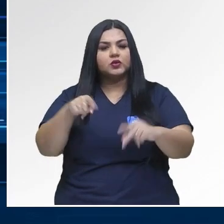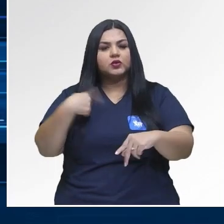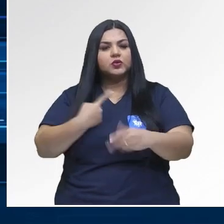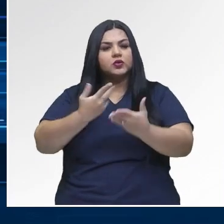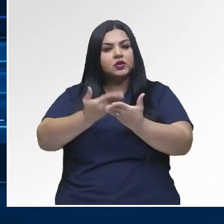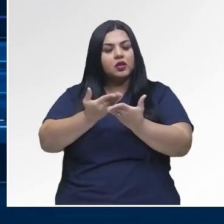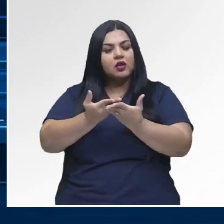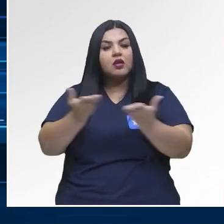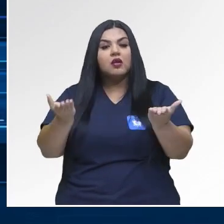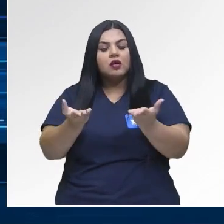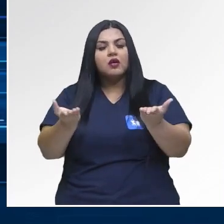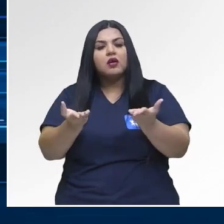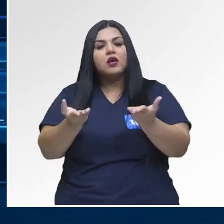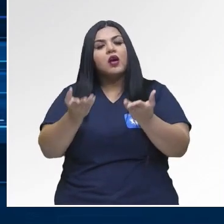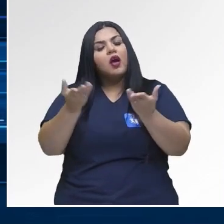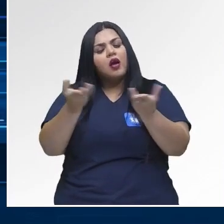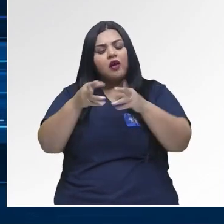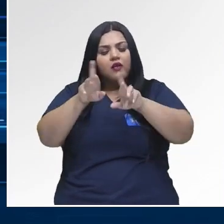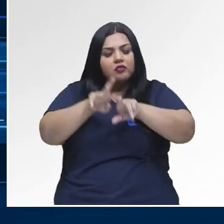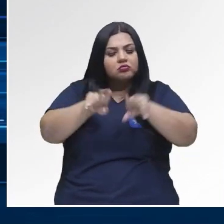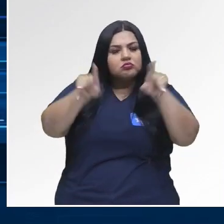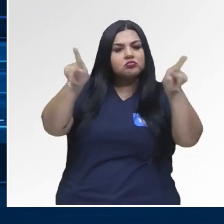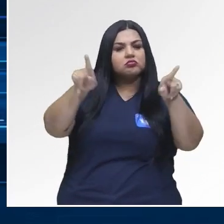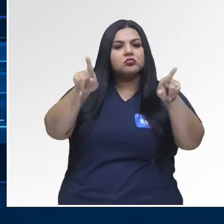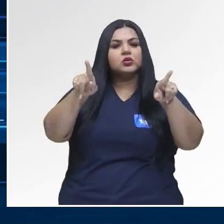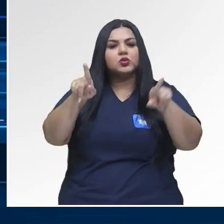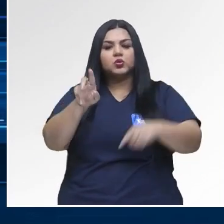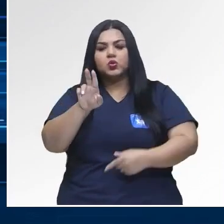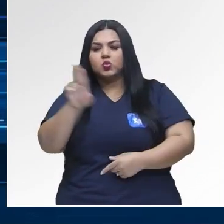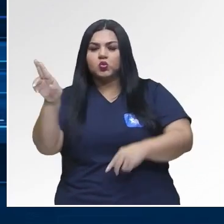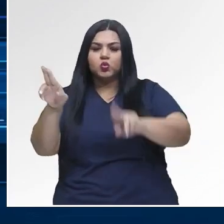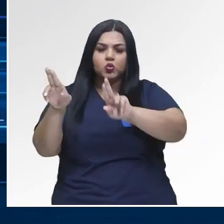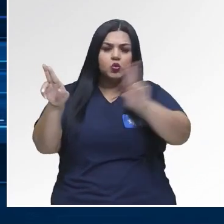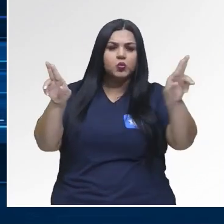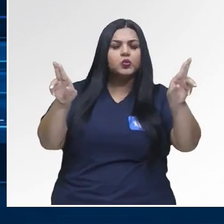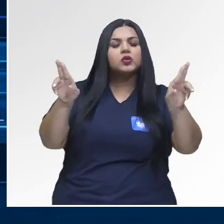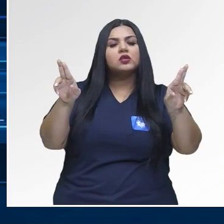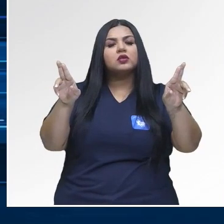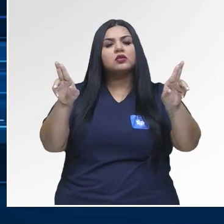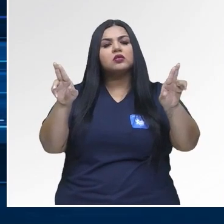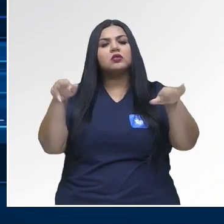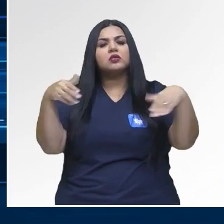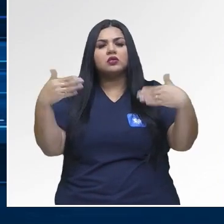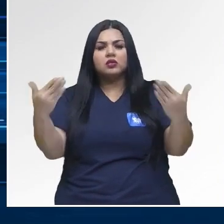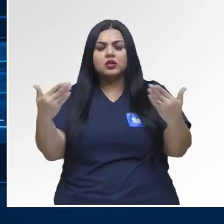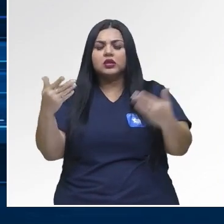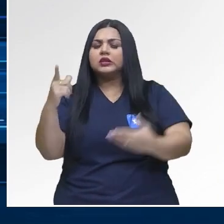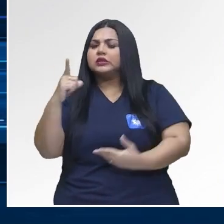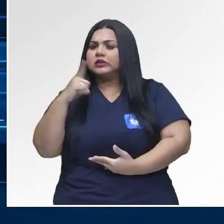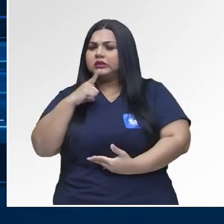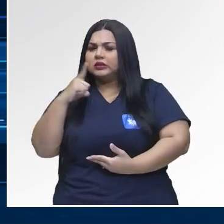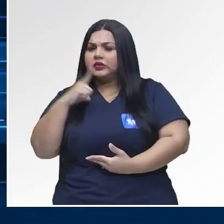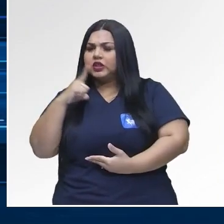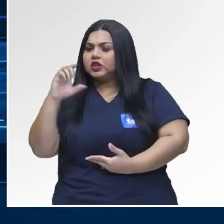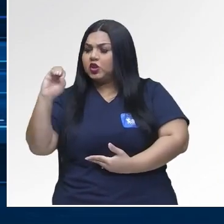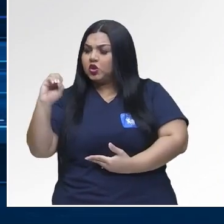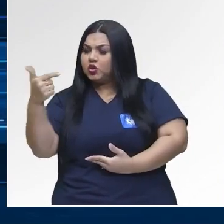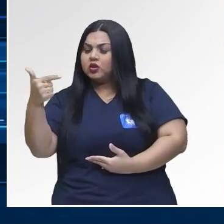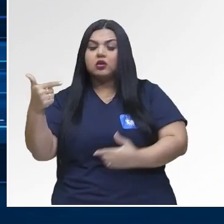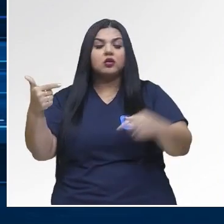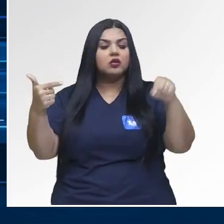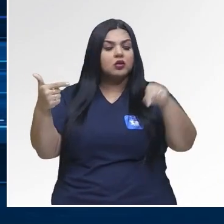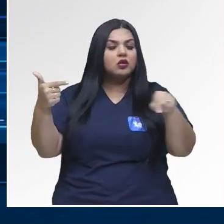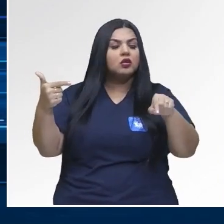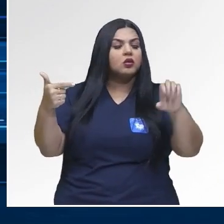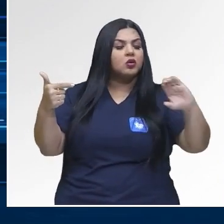aula. E aí a gente vai diferenciar esses nomes, né, quando a hemácia estiver carregando oxigênio e quando ela